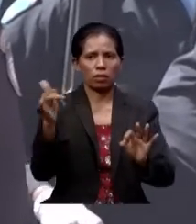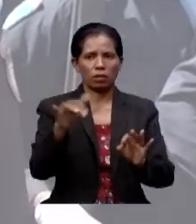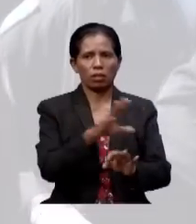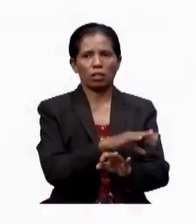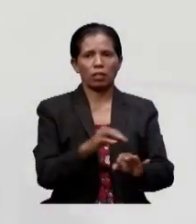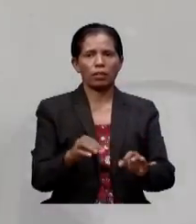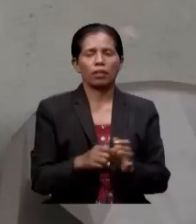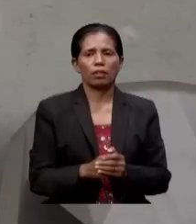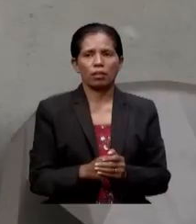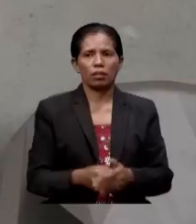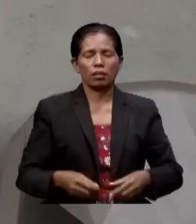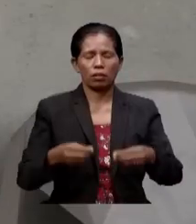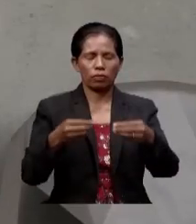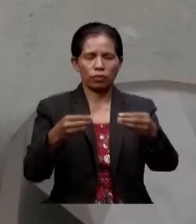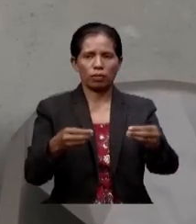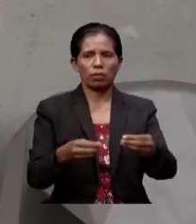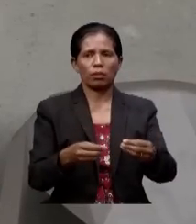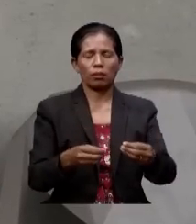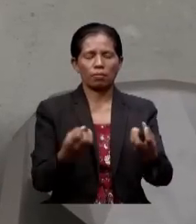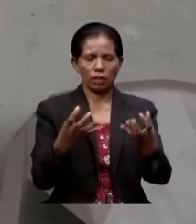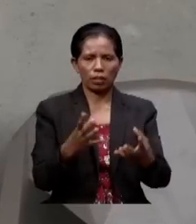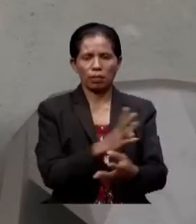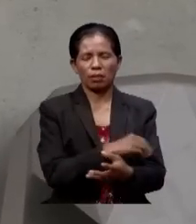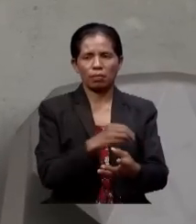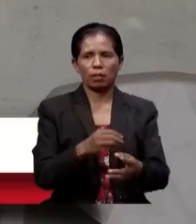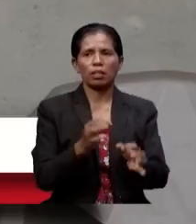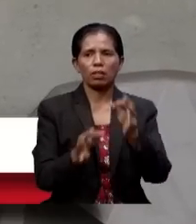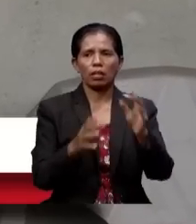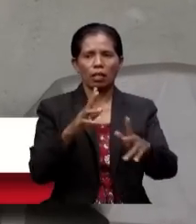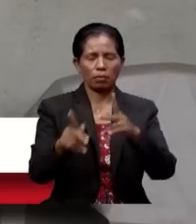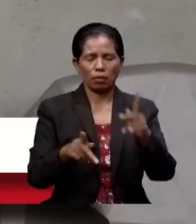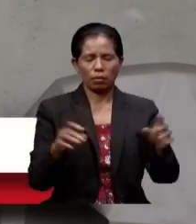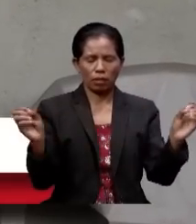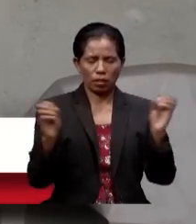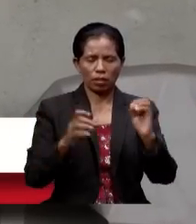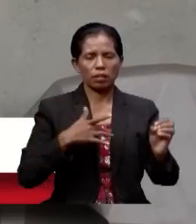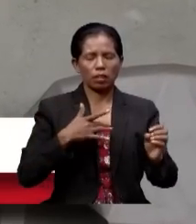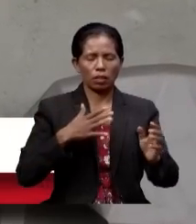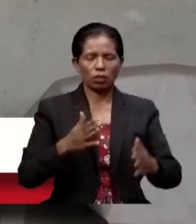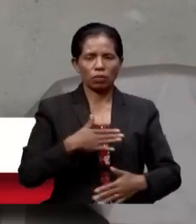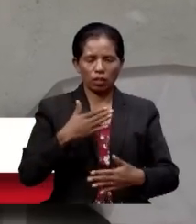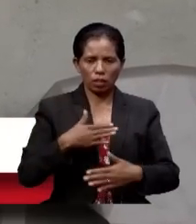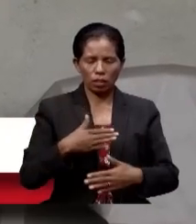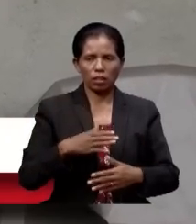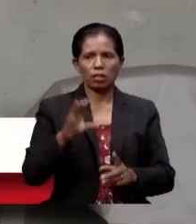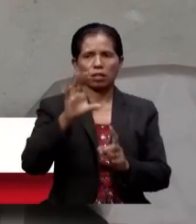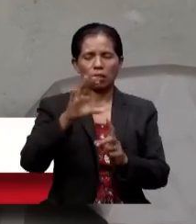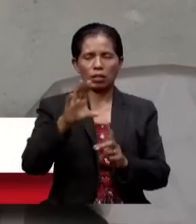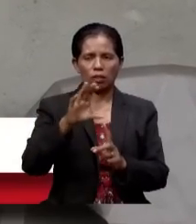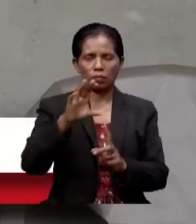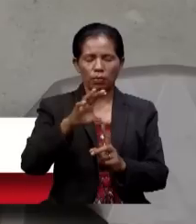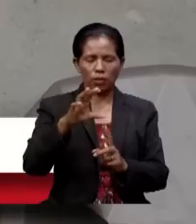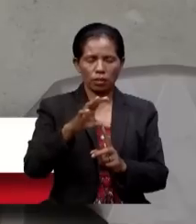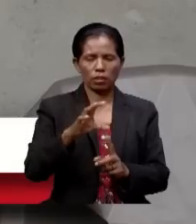ini influensi makas bahwa quando emang balu insatisfas komandan di balu atau intendent di polisi